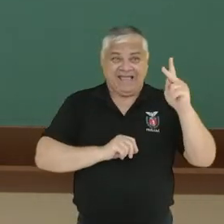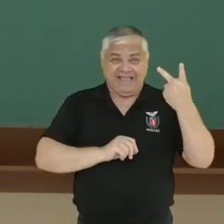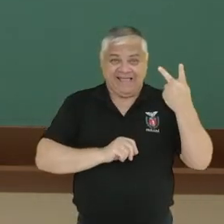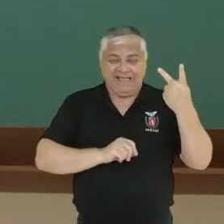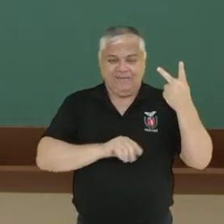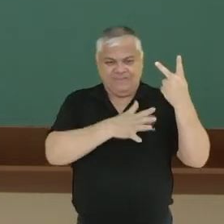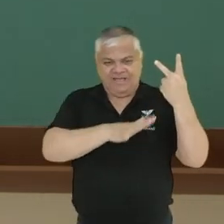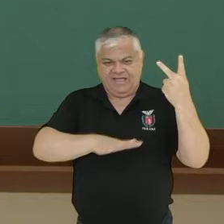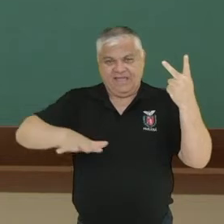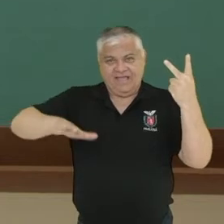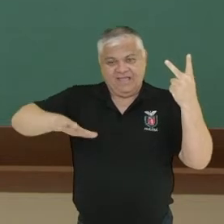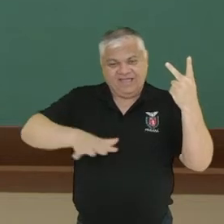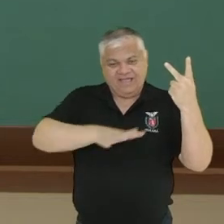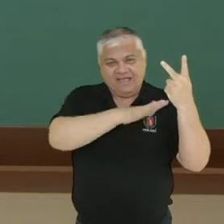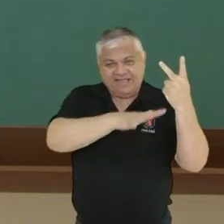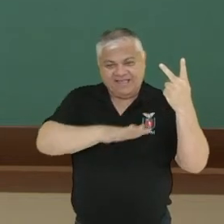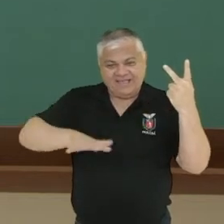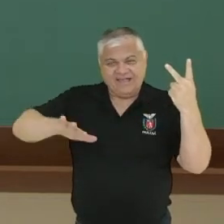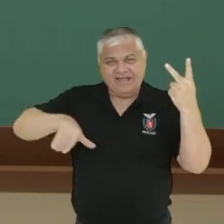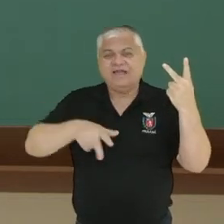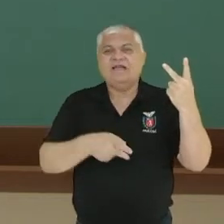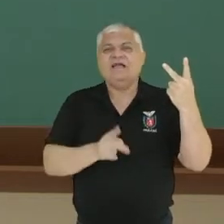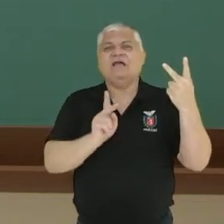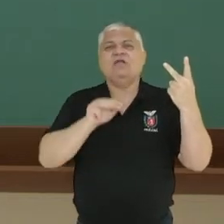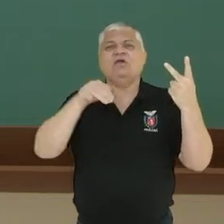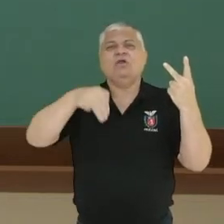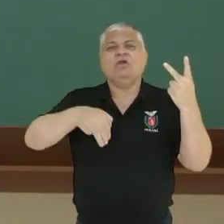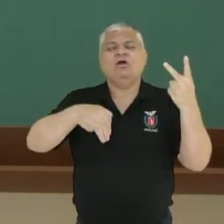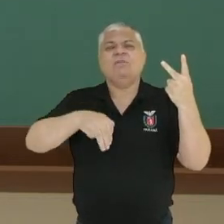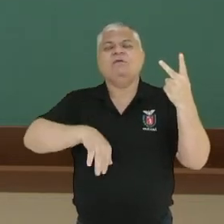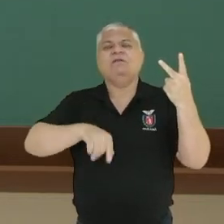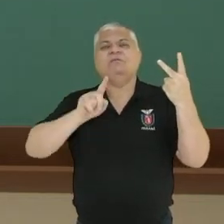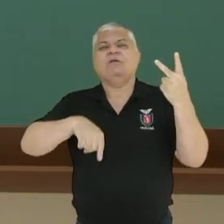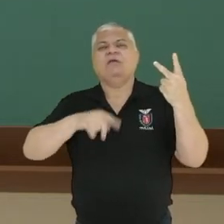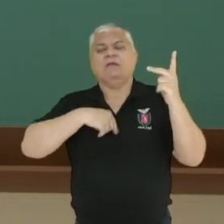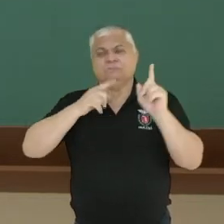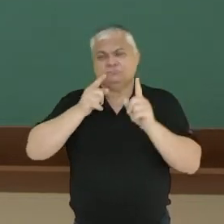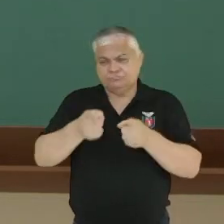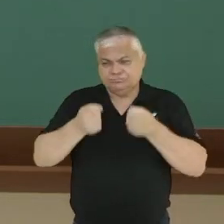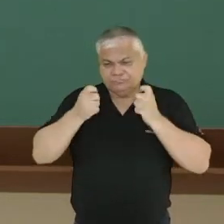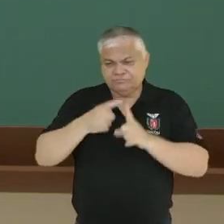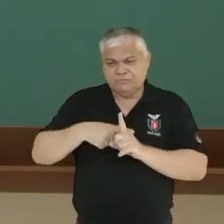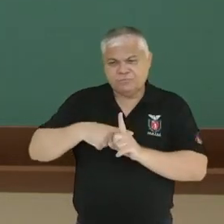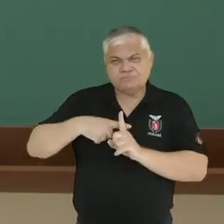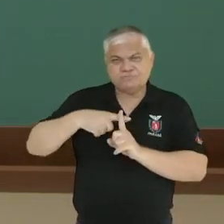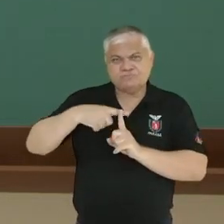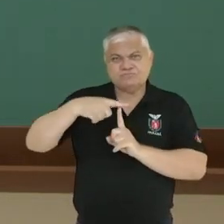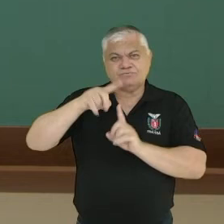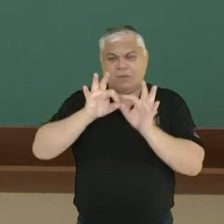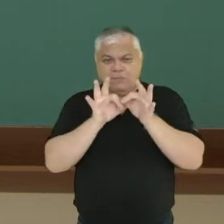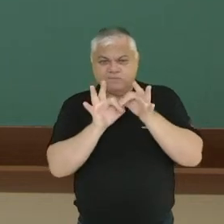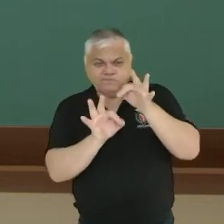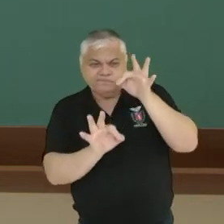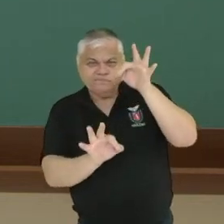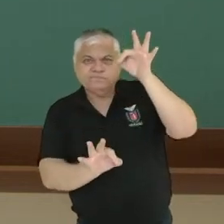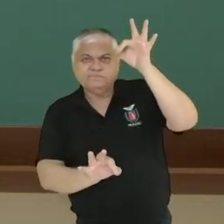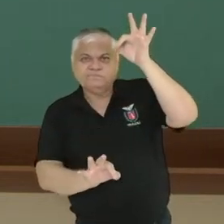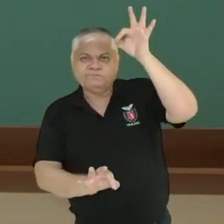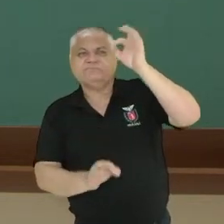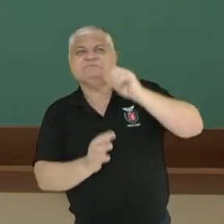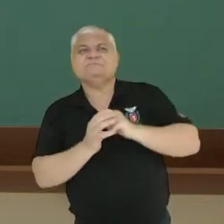do mar, em quilômetros detectada pelo altímetro de um avião, seja dada em função da